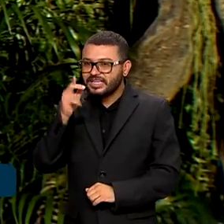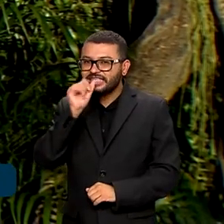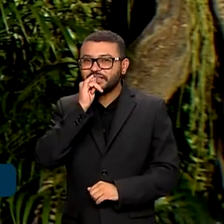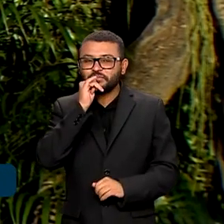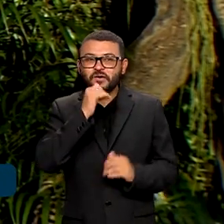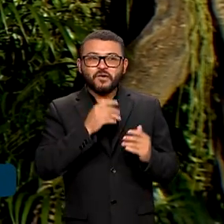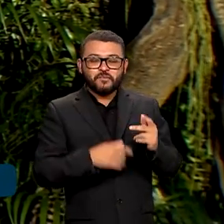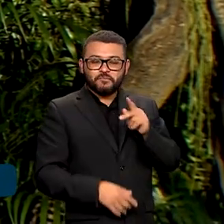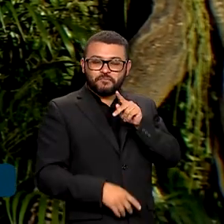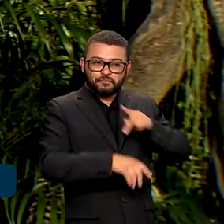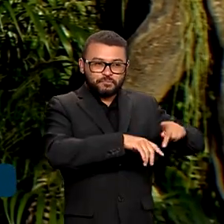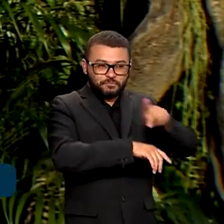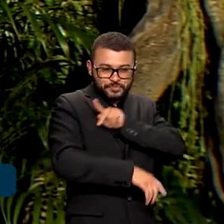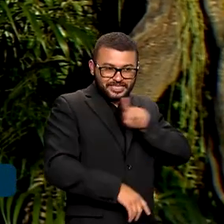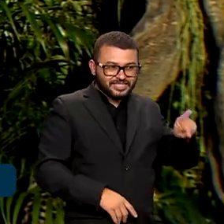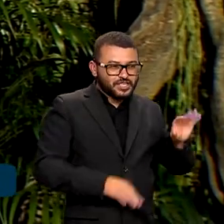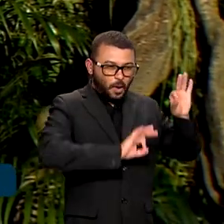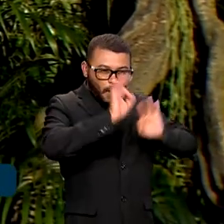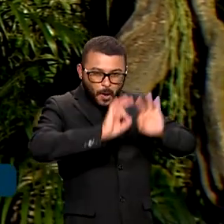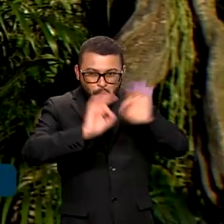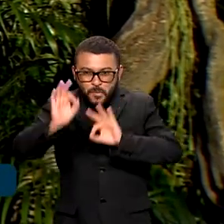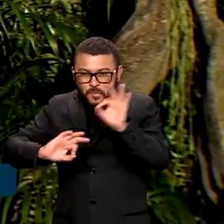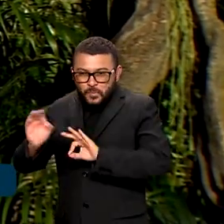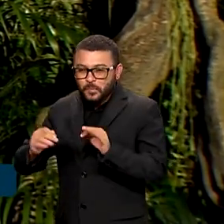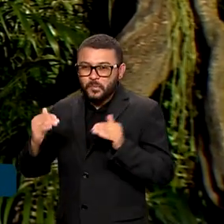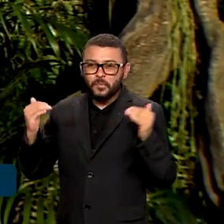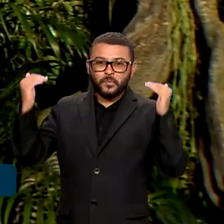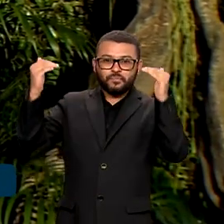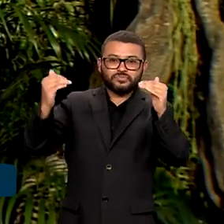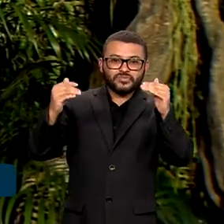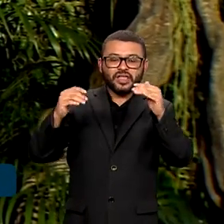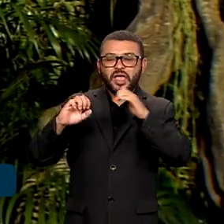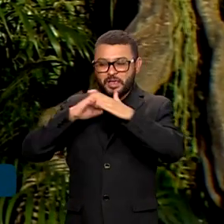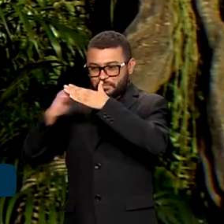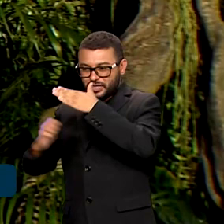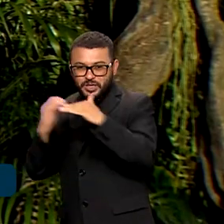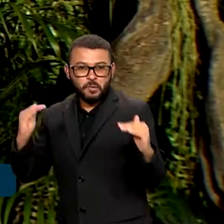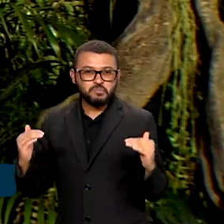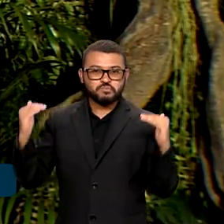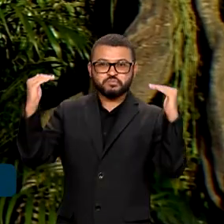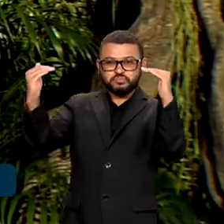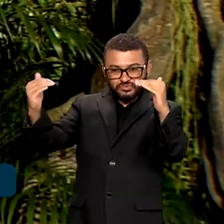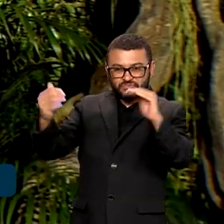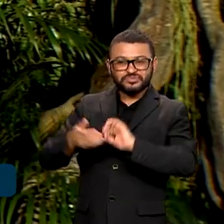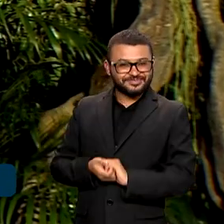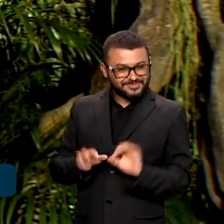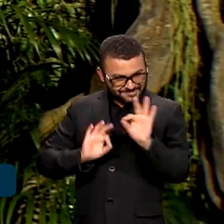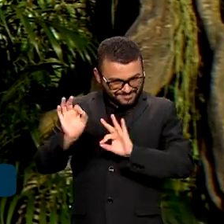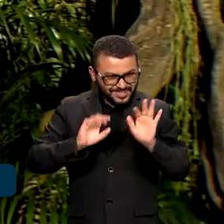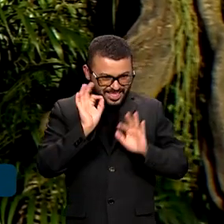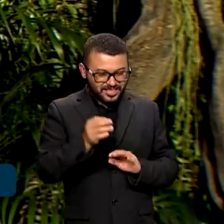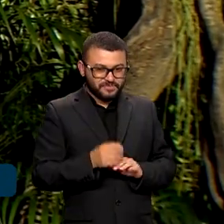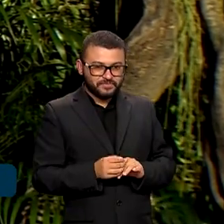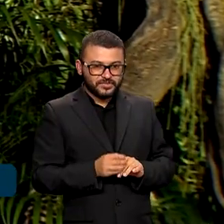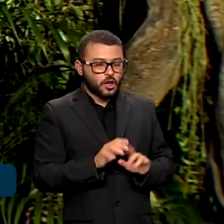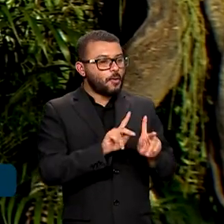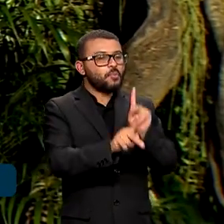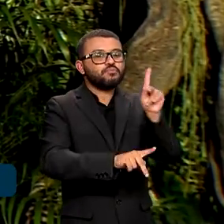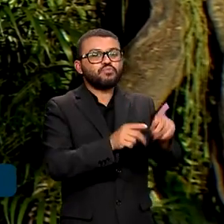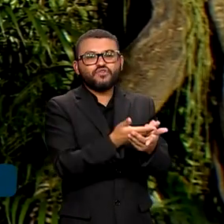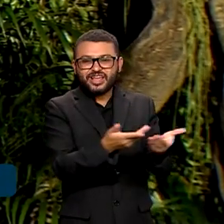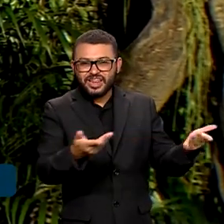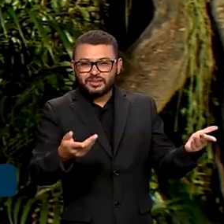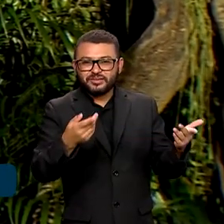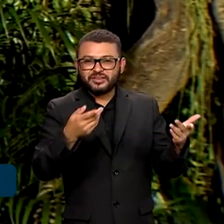de Estado pode ser sofisticado, para os empresários pode ser sofisticado, mas para o povo,